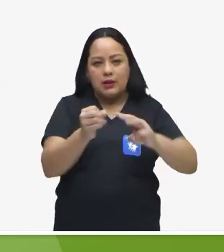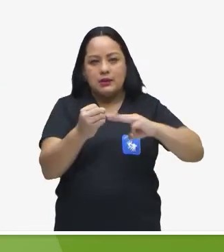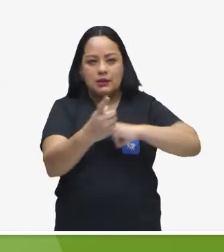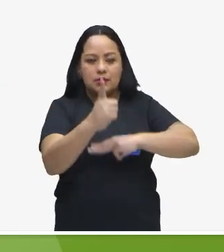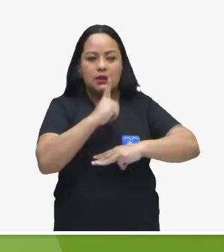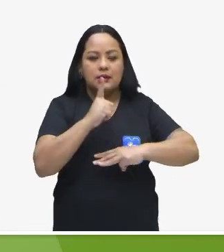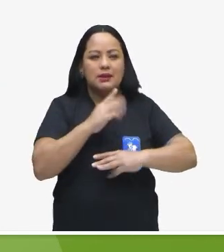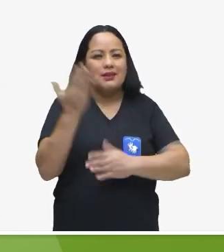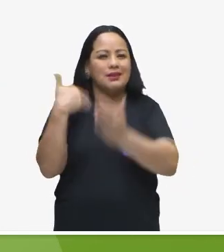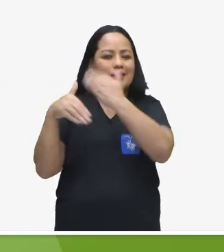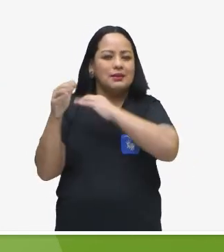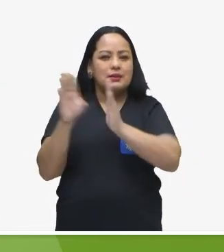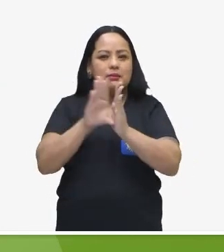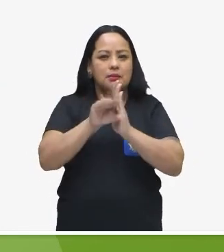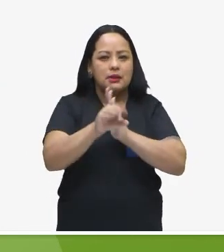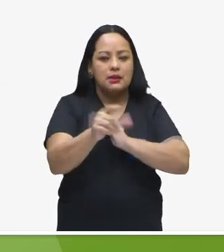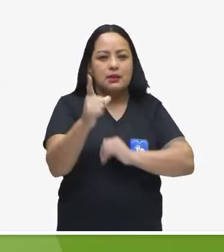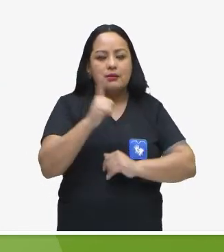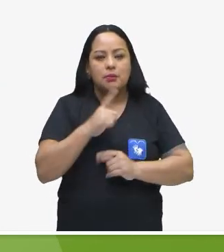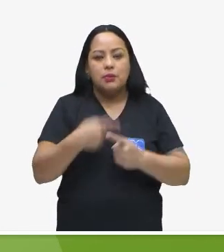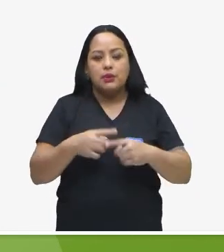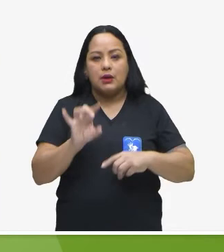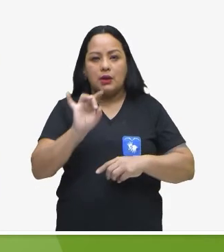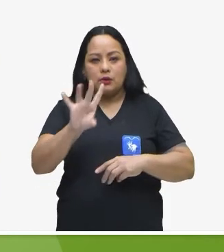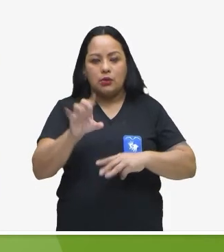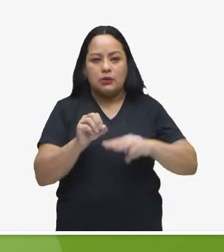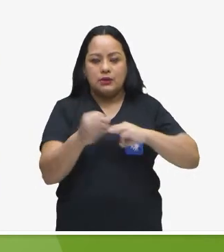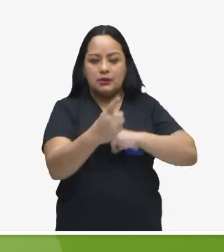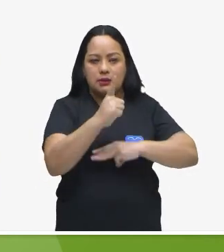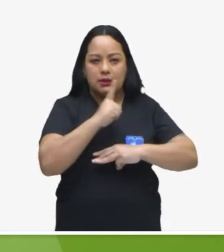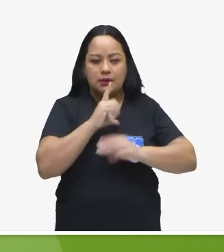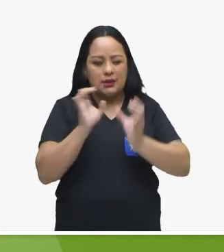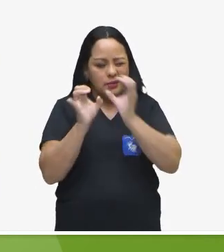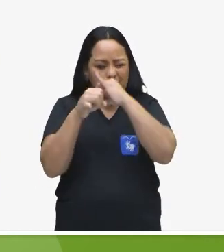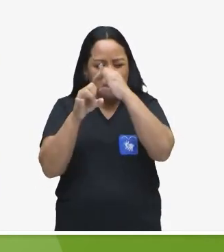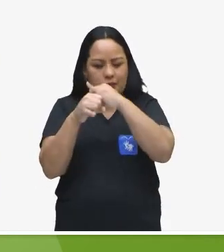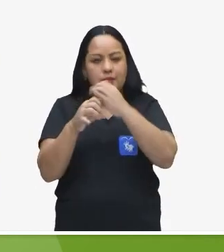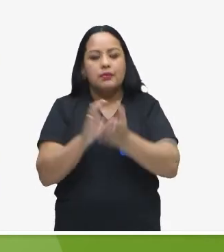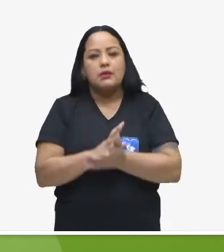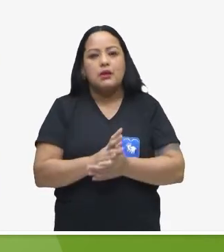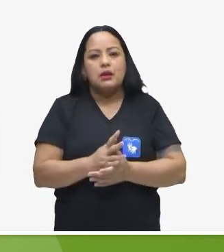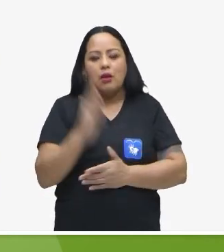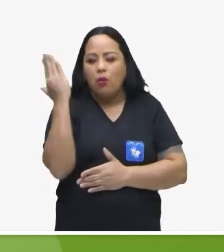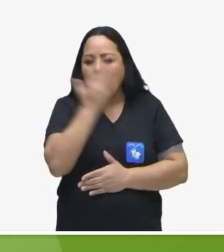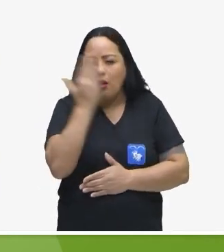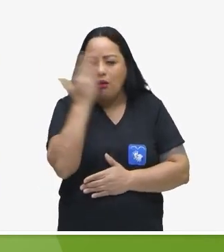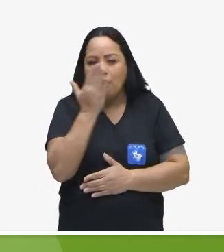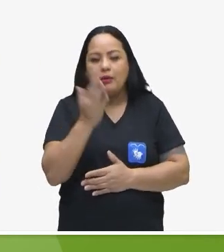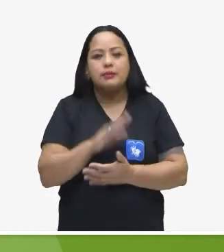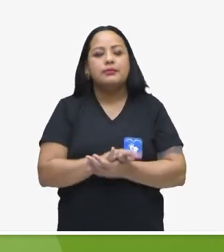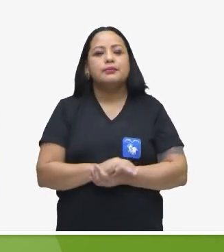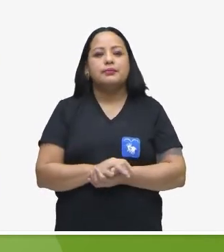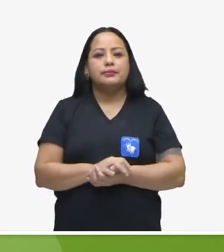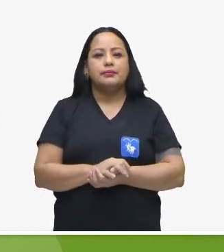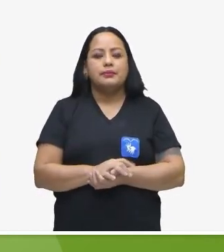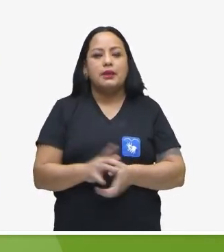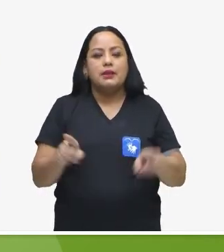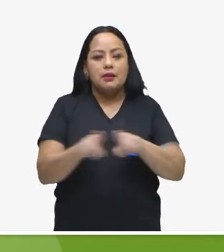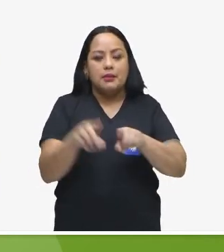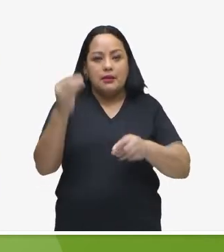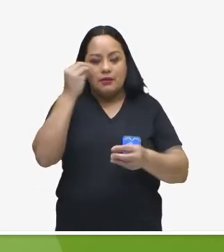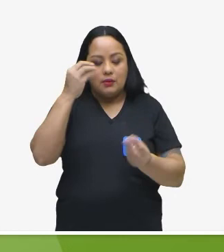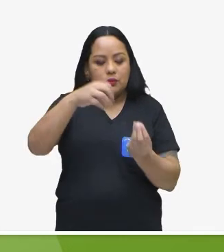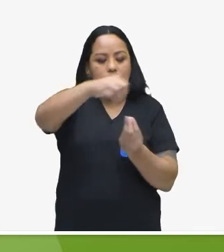bactérias que são unicelulares, são microscópicas, ou seja, não conseguimos enxergar olho nu. Vimos os fungos